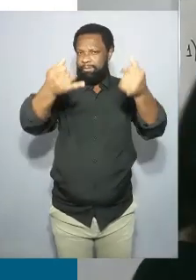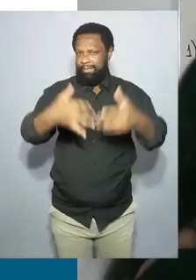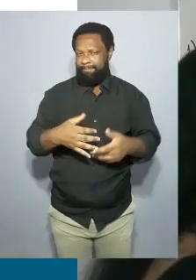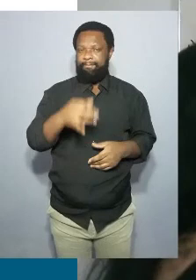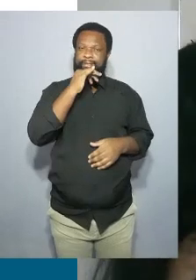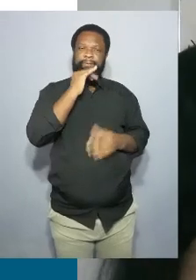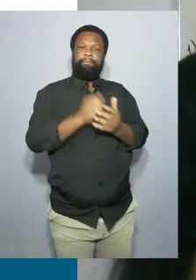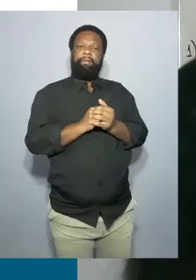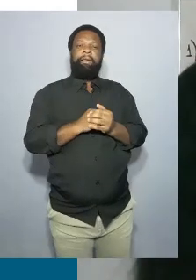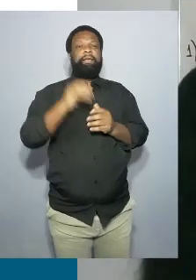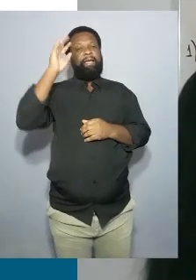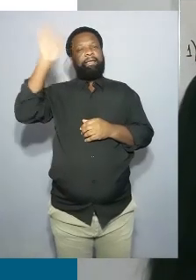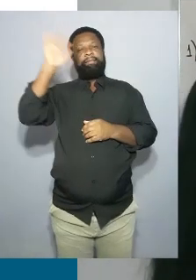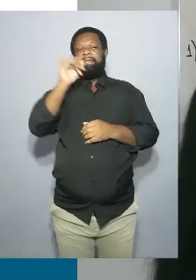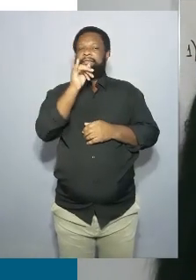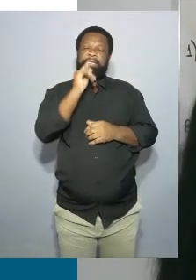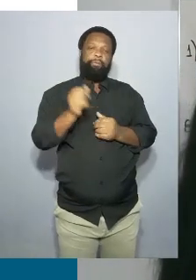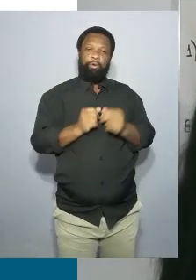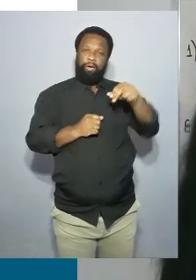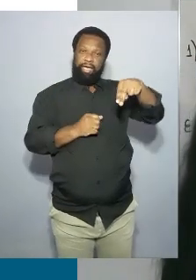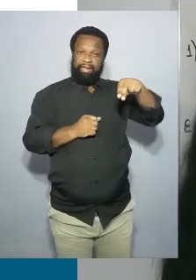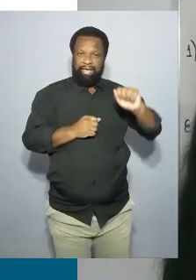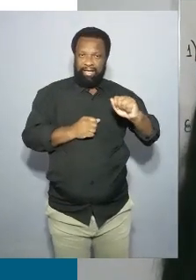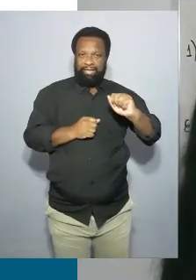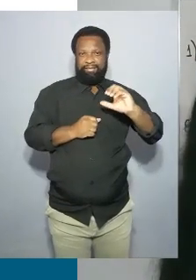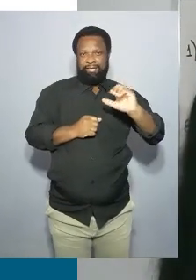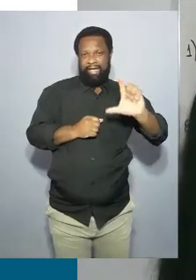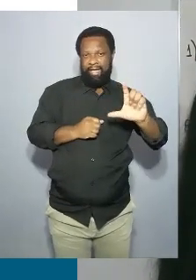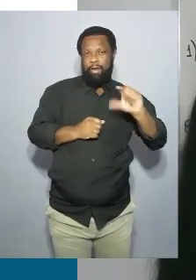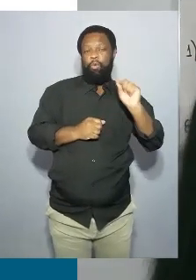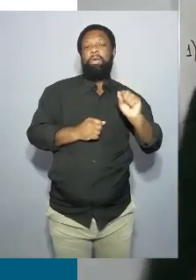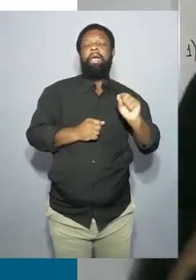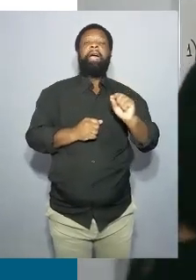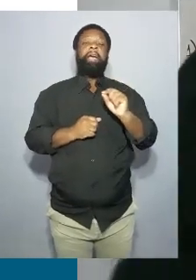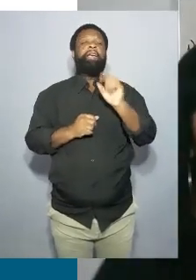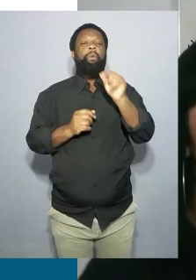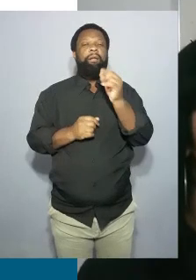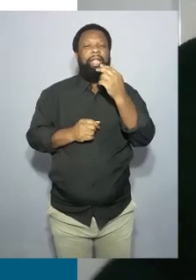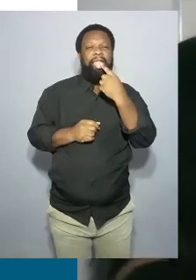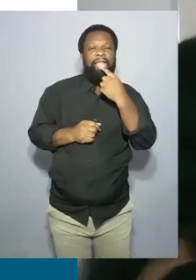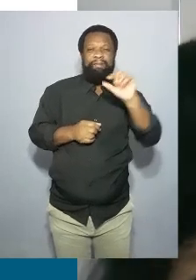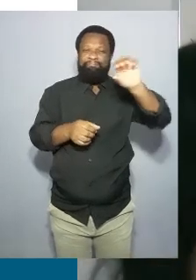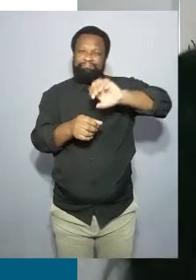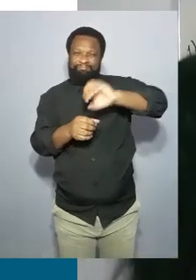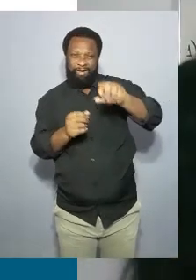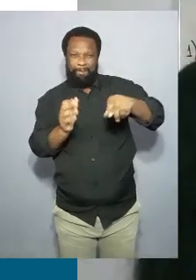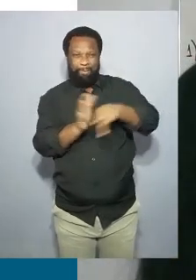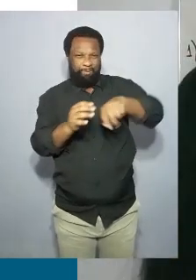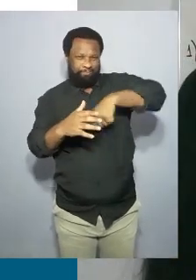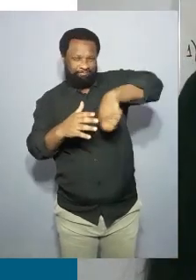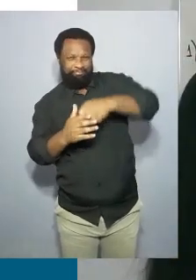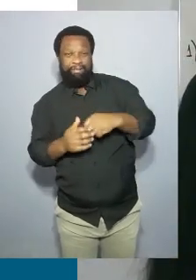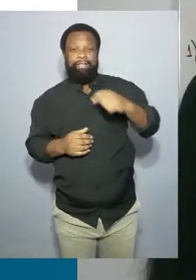forma. Vamos imaginar, então, o NaCl, cloreto de sódio, que é o sal de cozinha. Né?